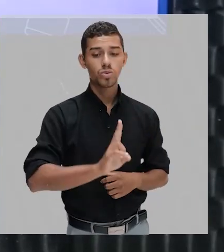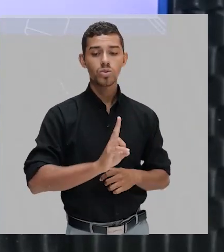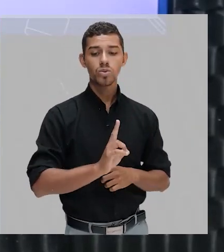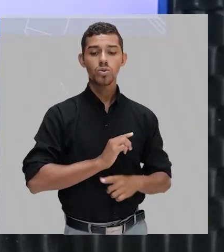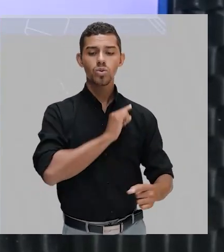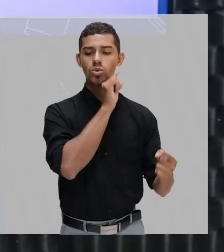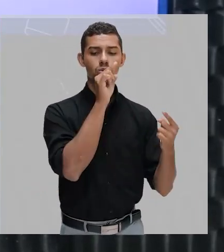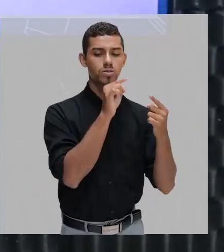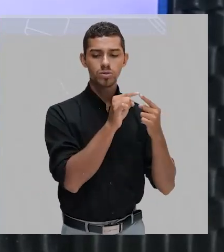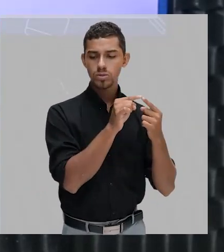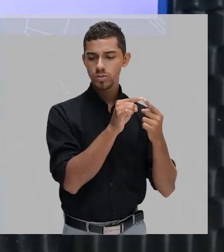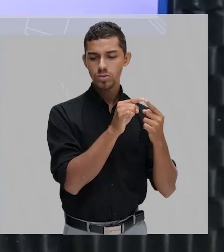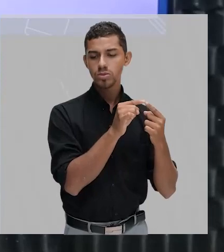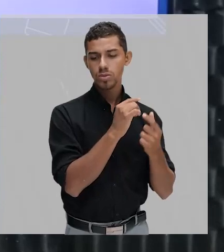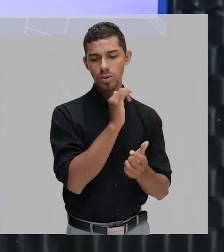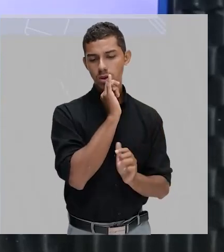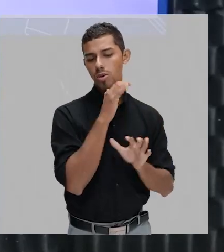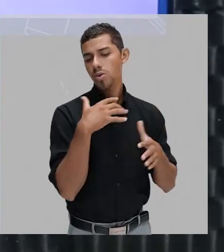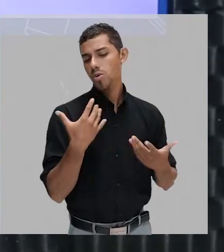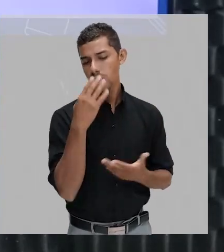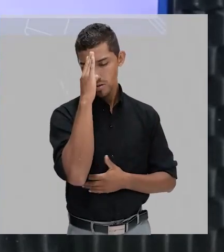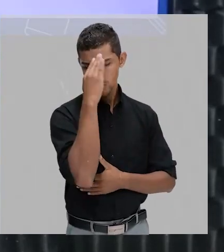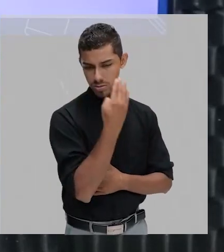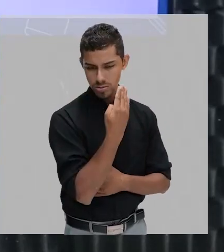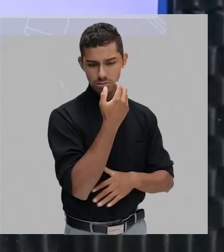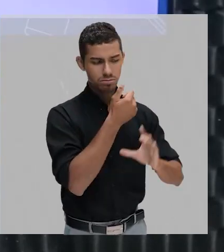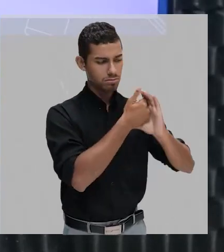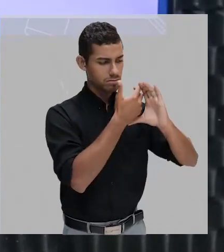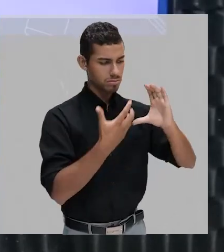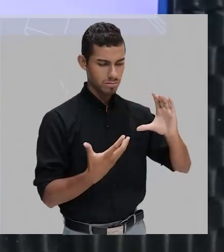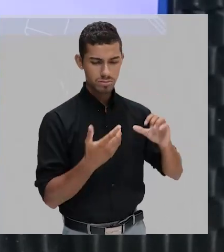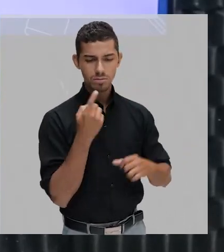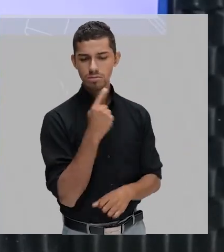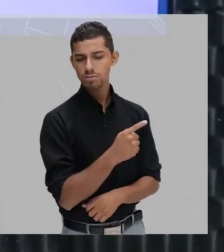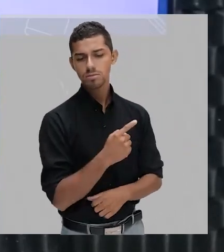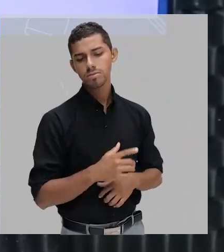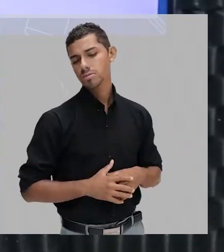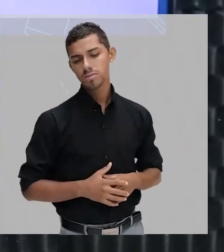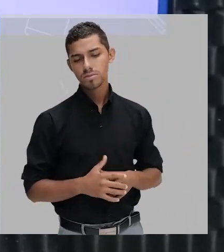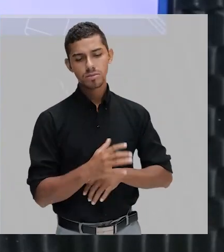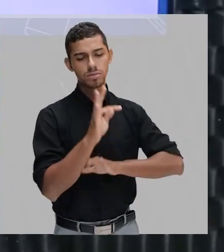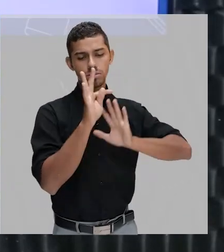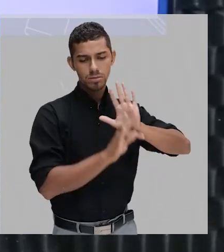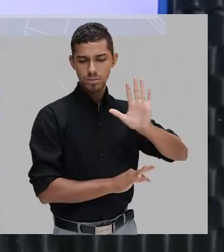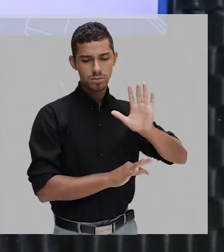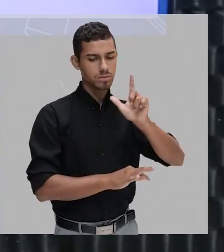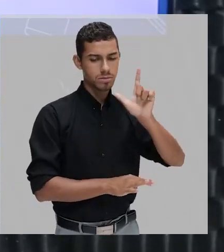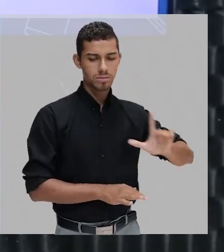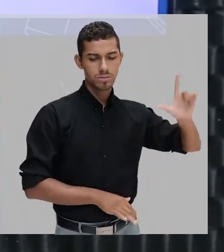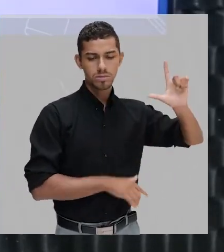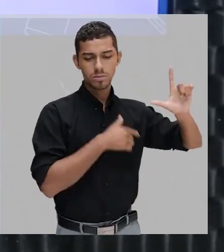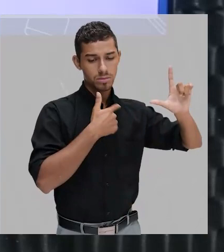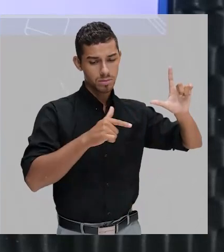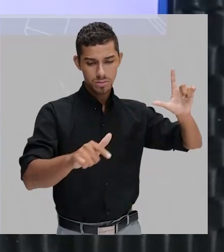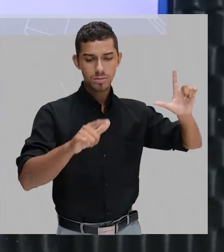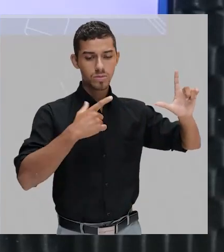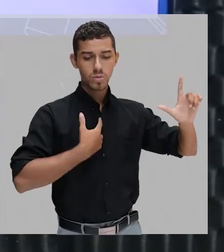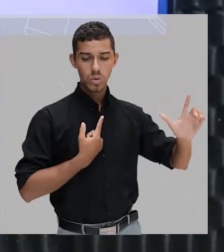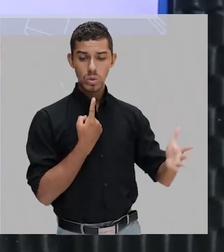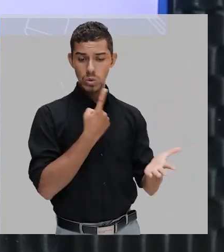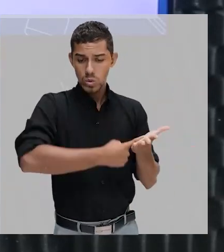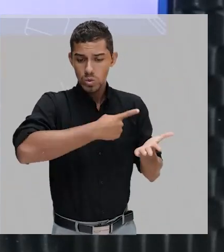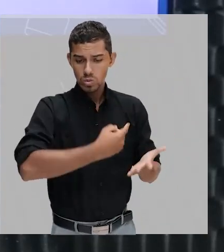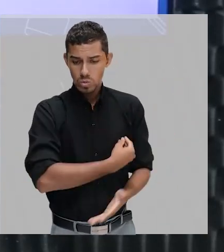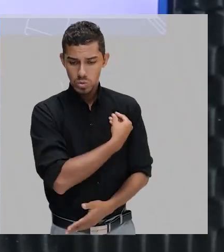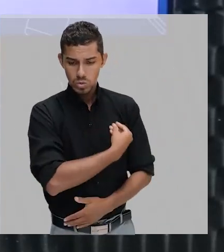e objetivo. Quais são as principais características do texto não literário? O compromisso com a realidade,